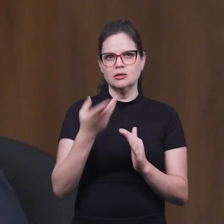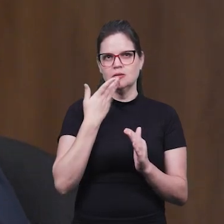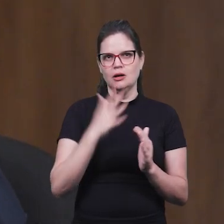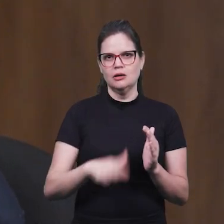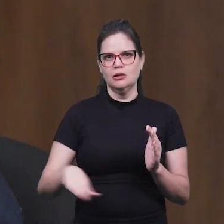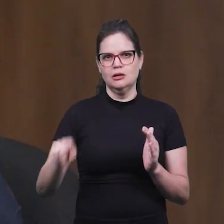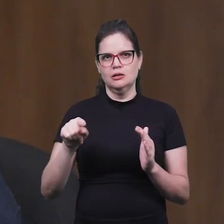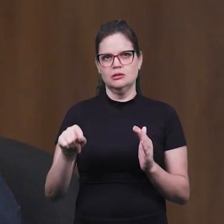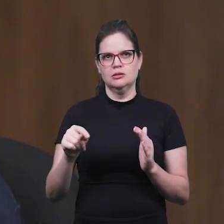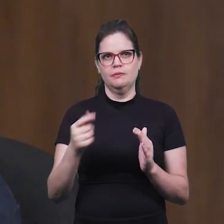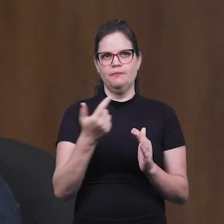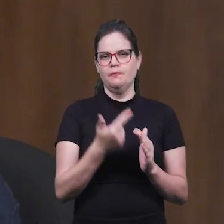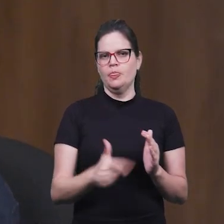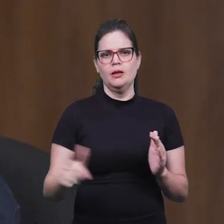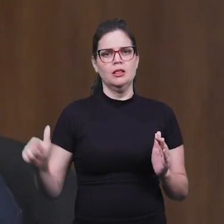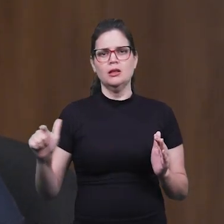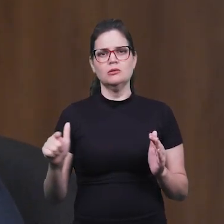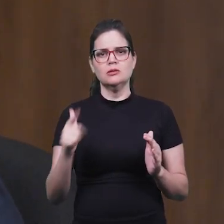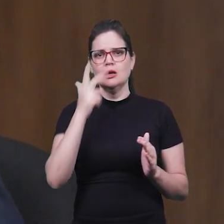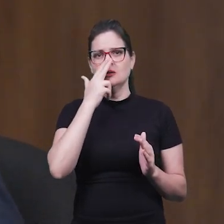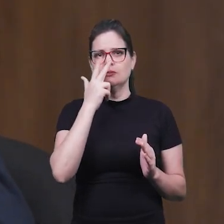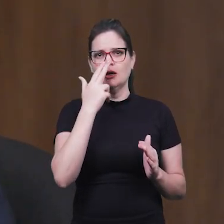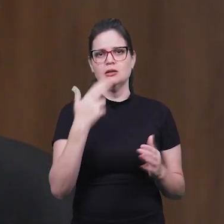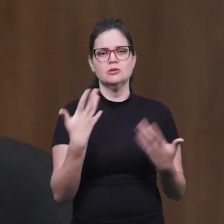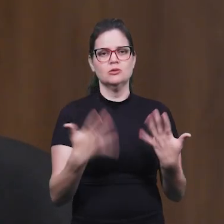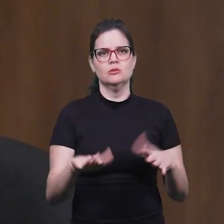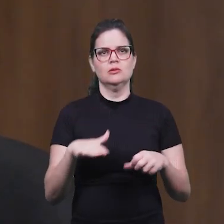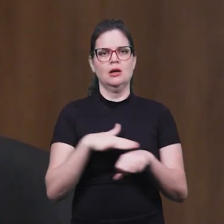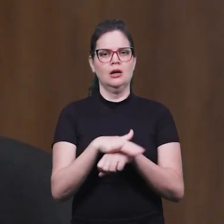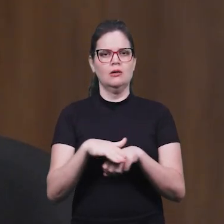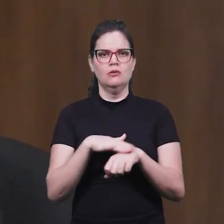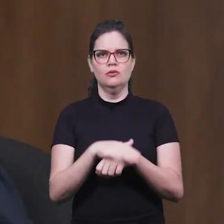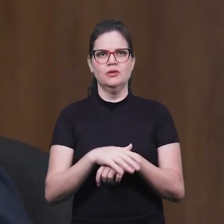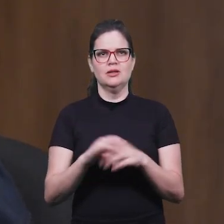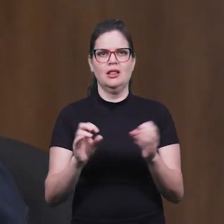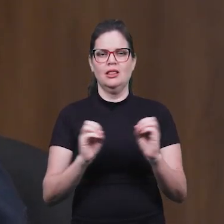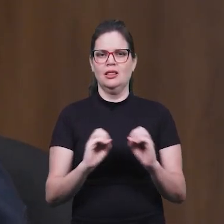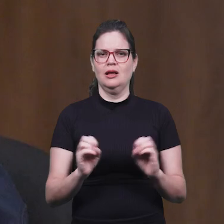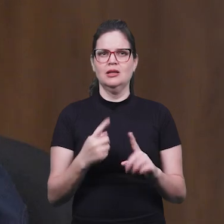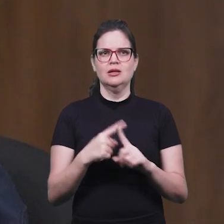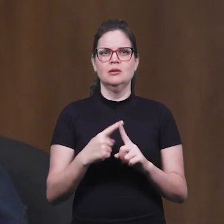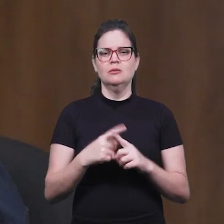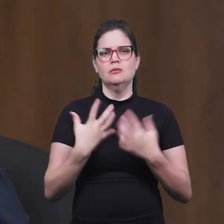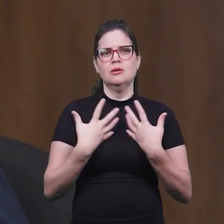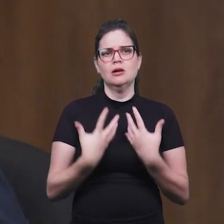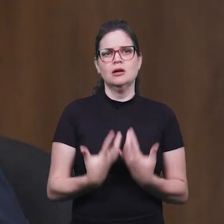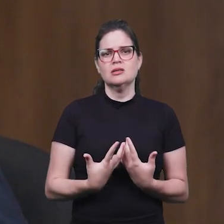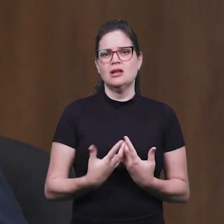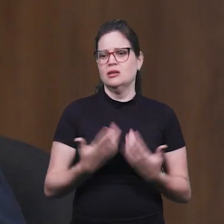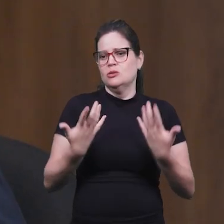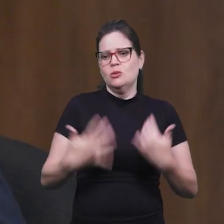nem ânimo para conversar com você, para dialogar com você, nem para ir para a igreja. Tal.